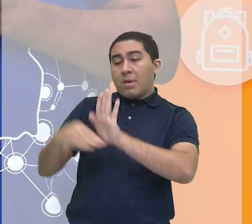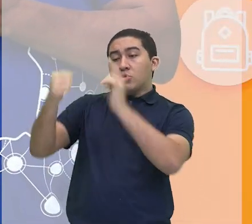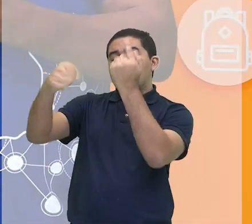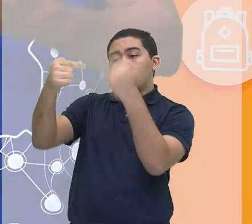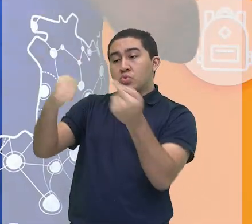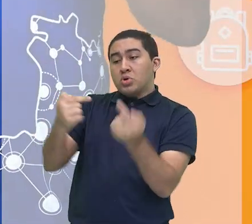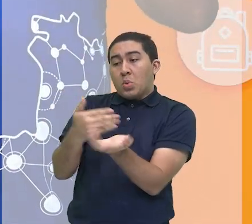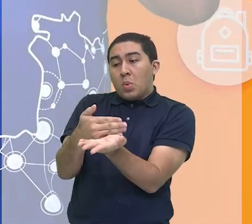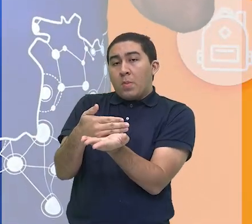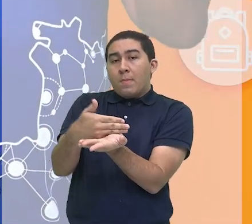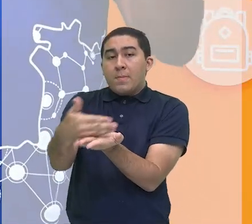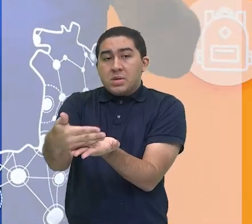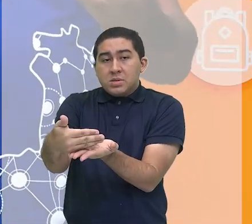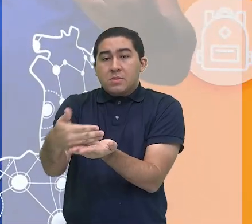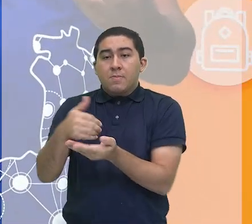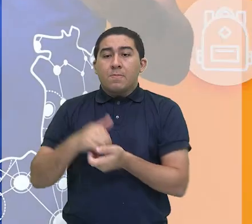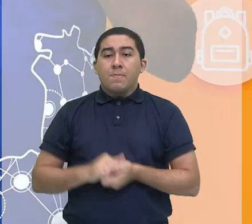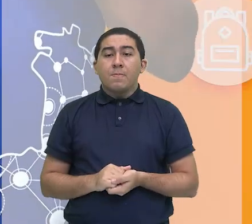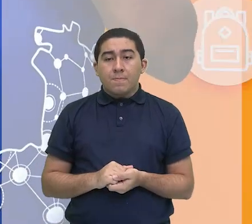né? Uma coisa